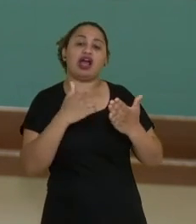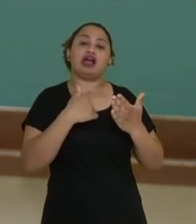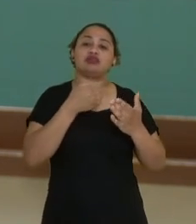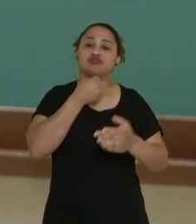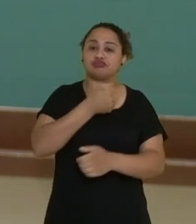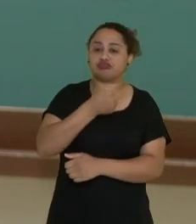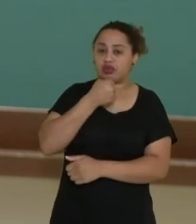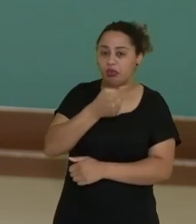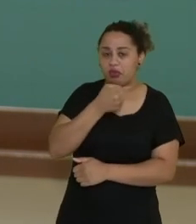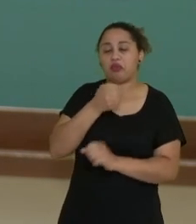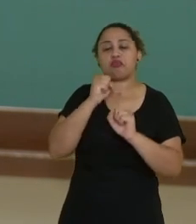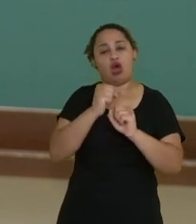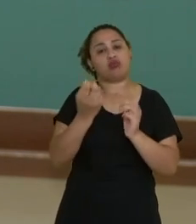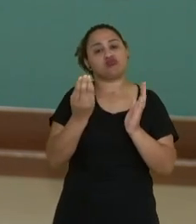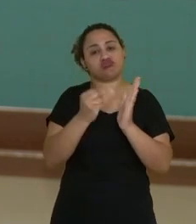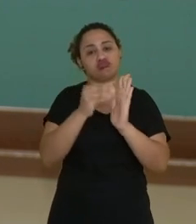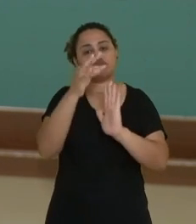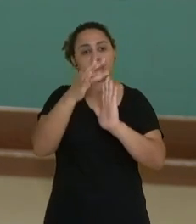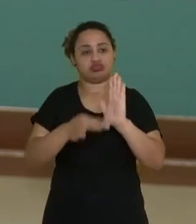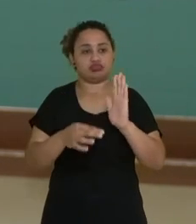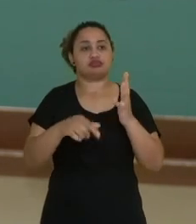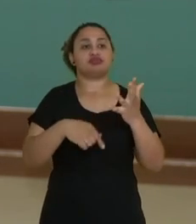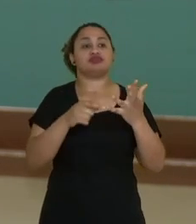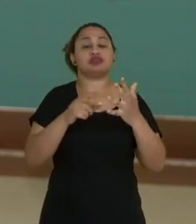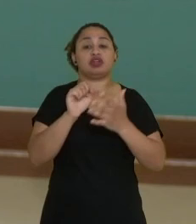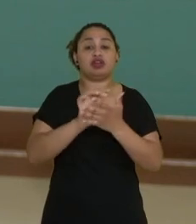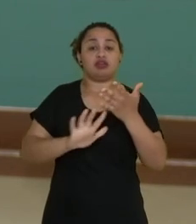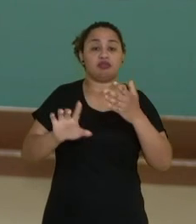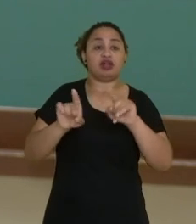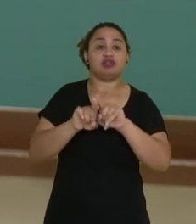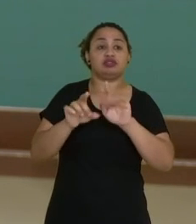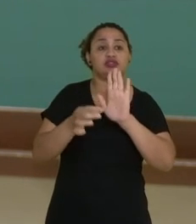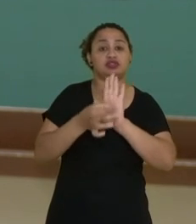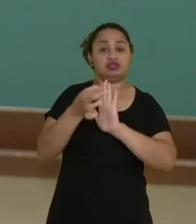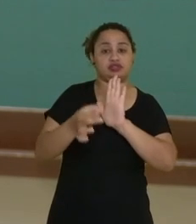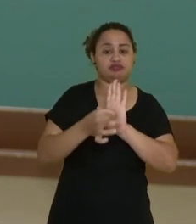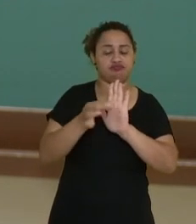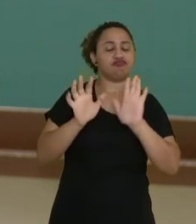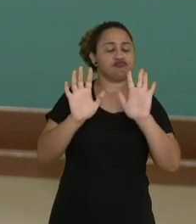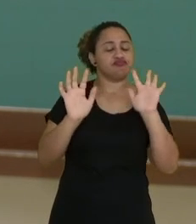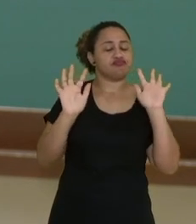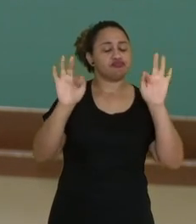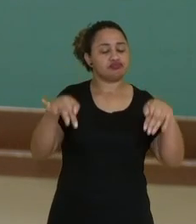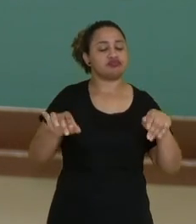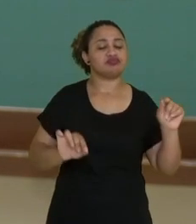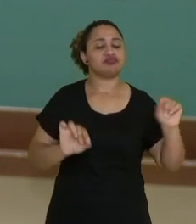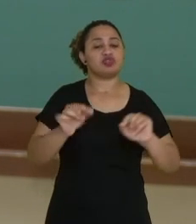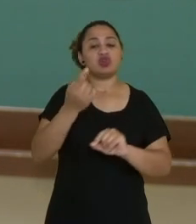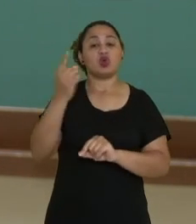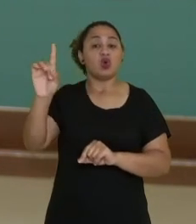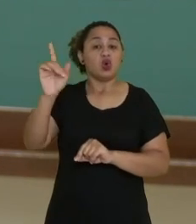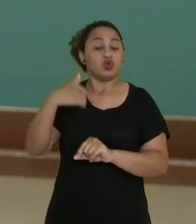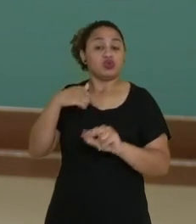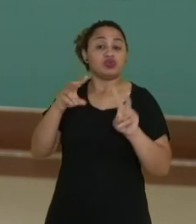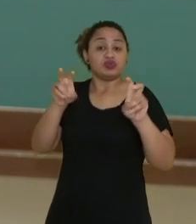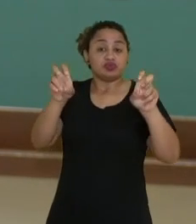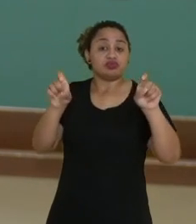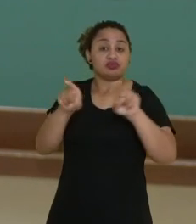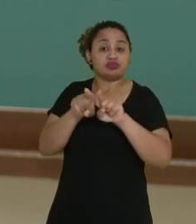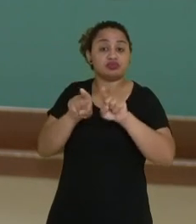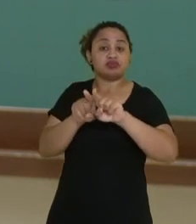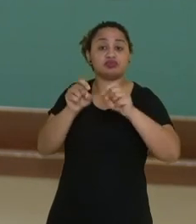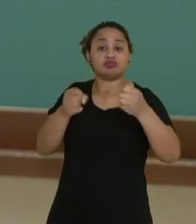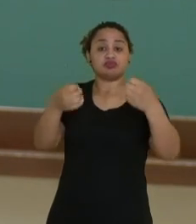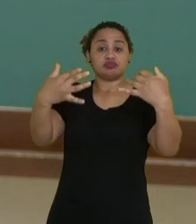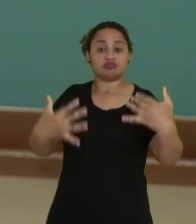entrevista as imagens e os argumentos para concluir a outra matéria abordando